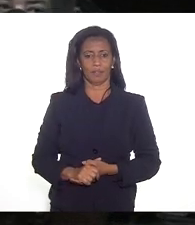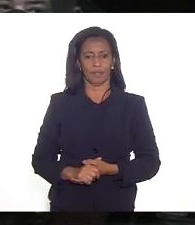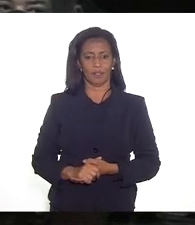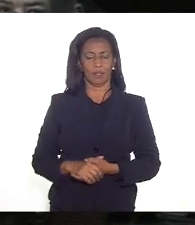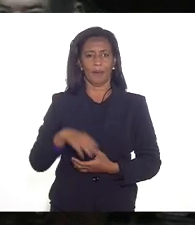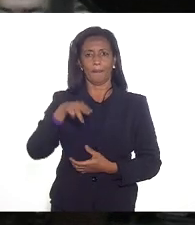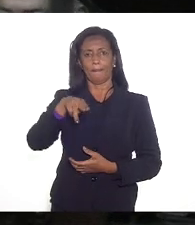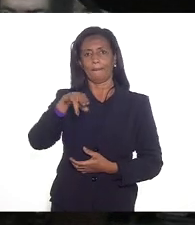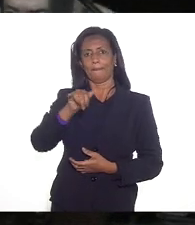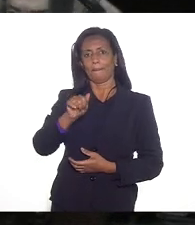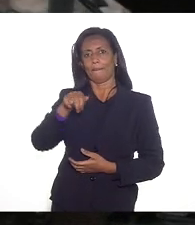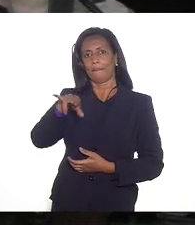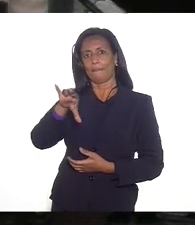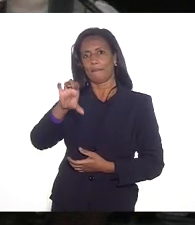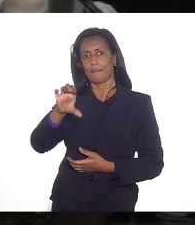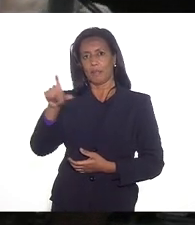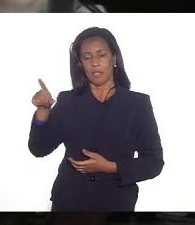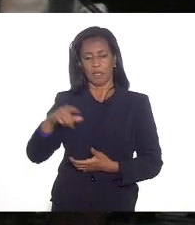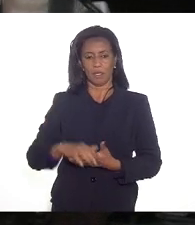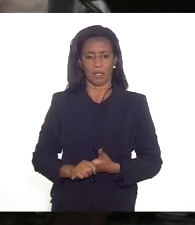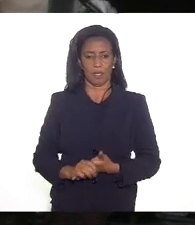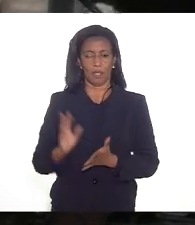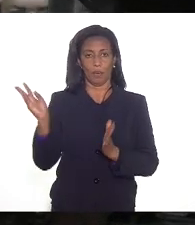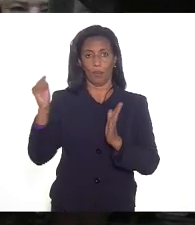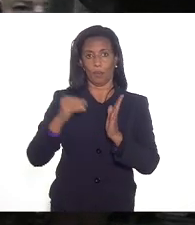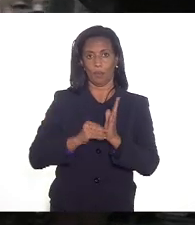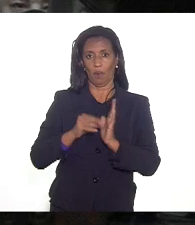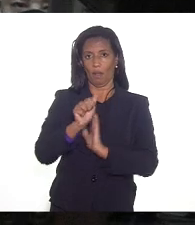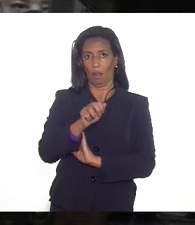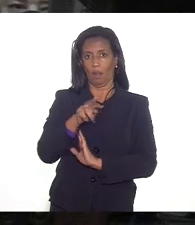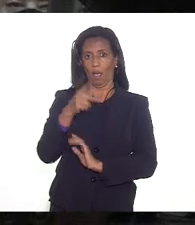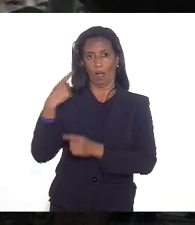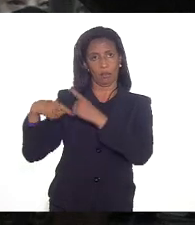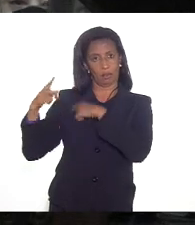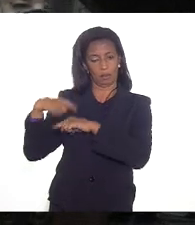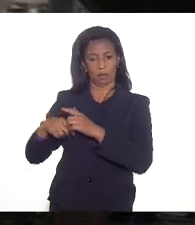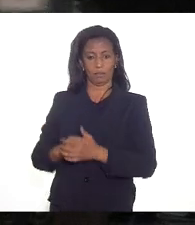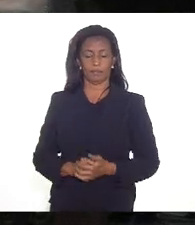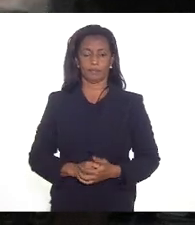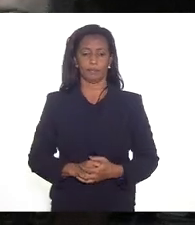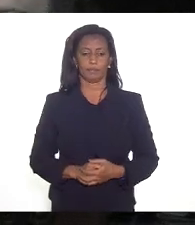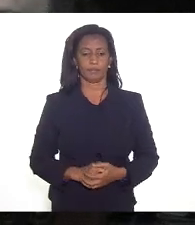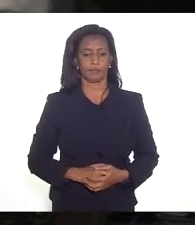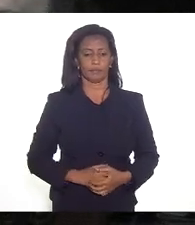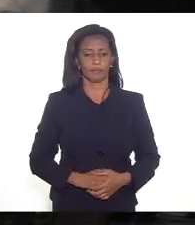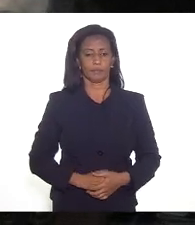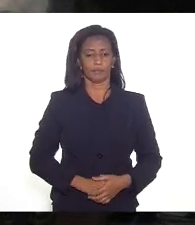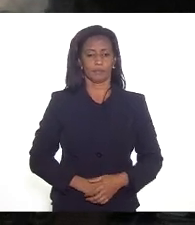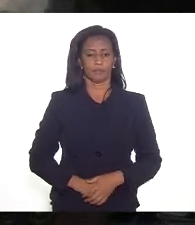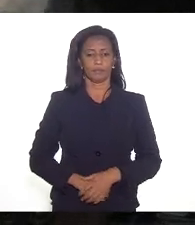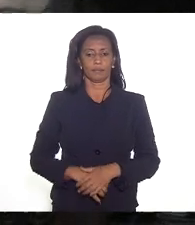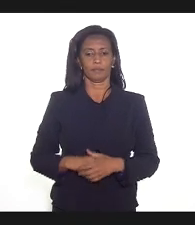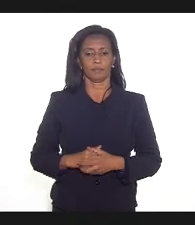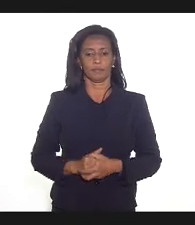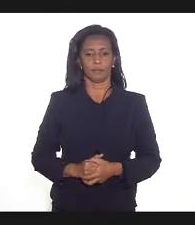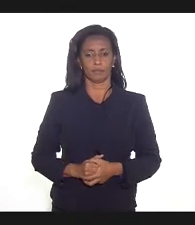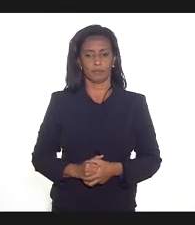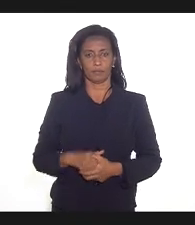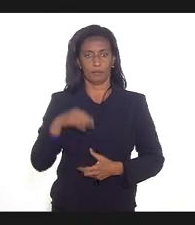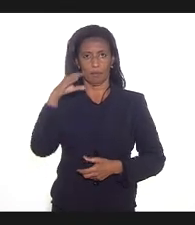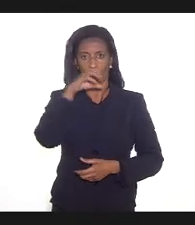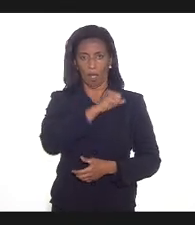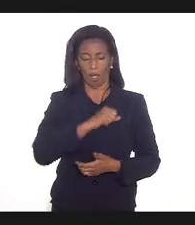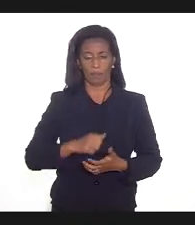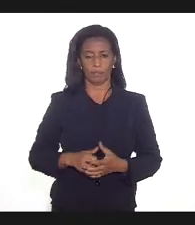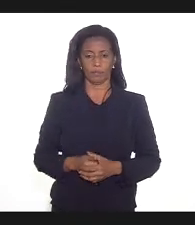mesa Deputado causa de mim que vai fazer a declaração para constar na ata da sessão anterior criação de voto E é